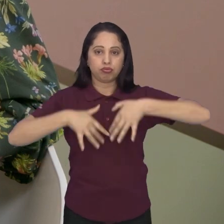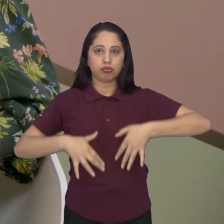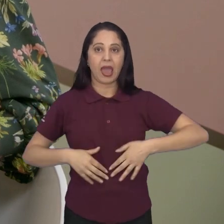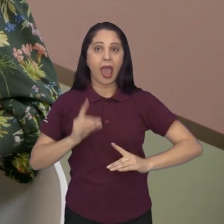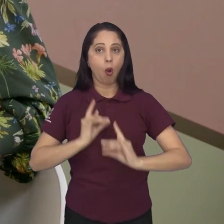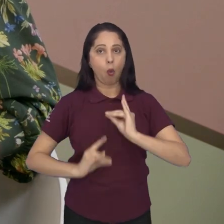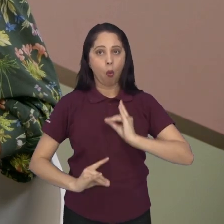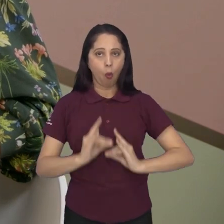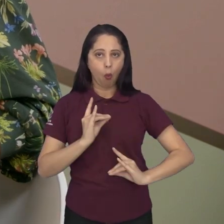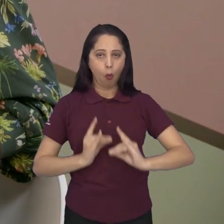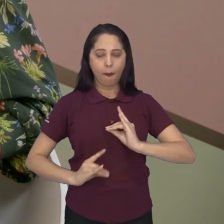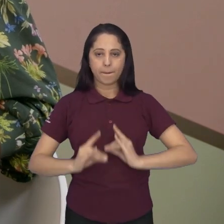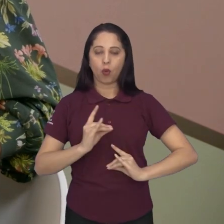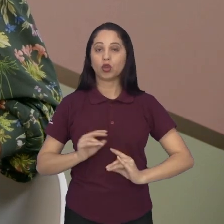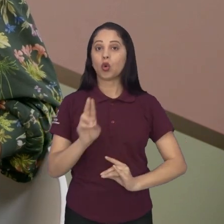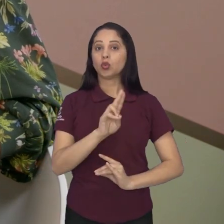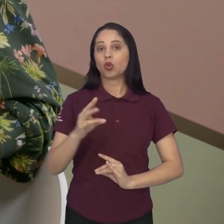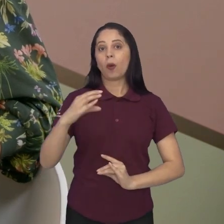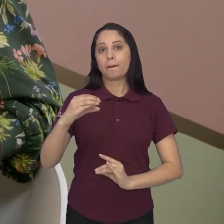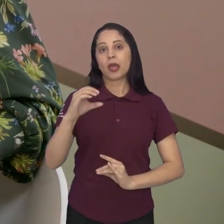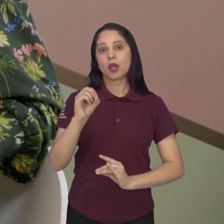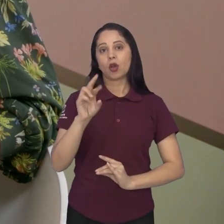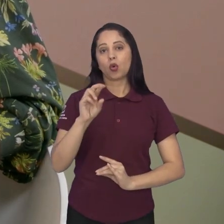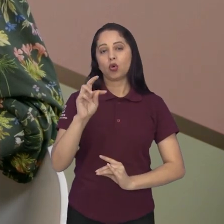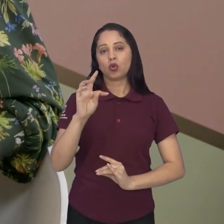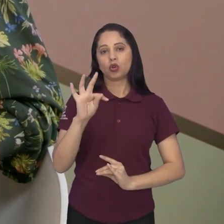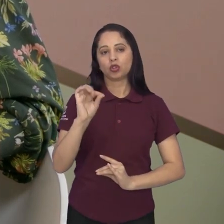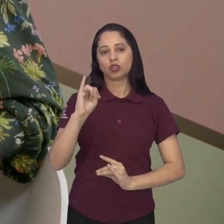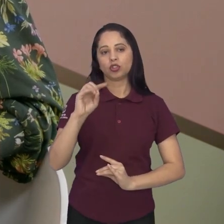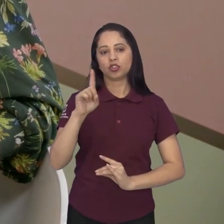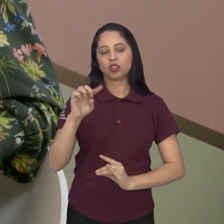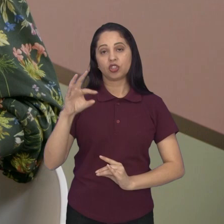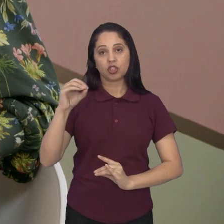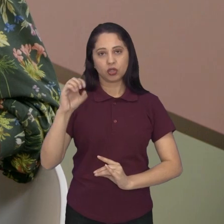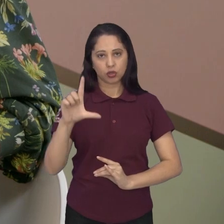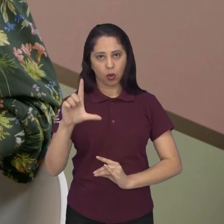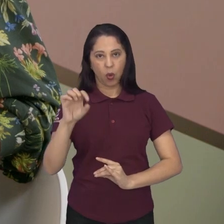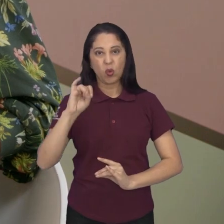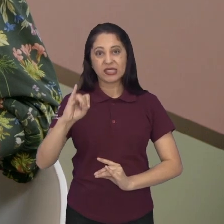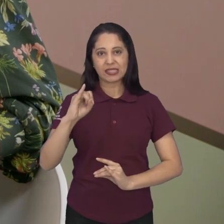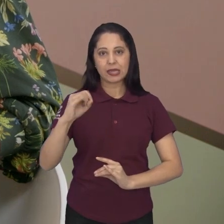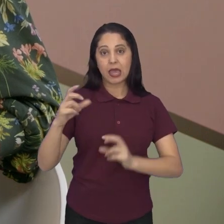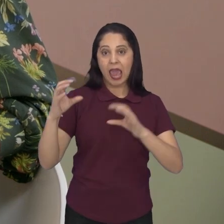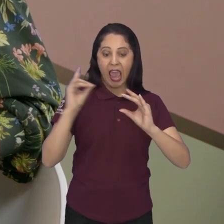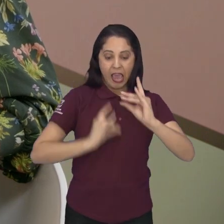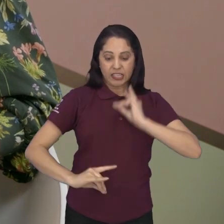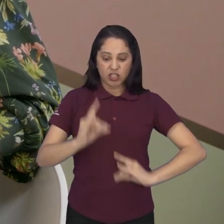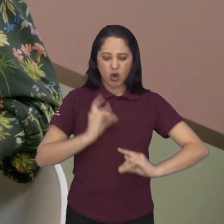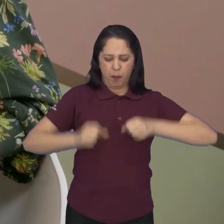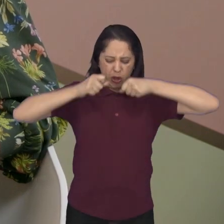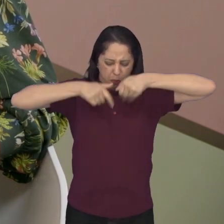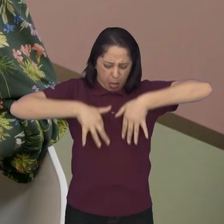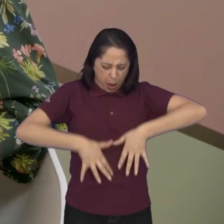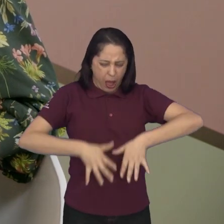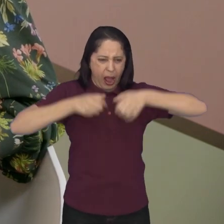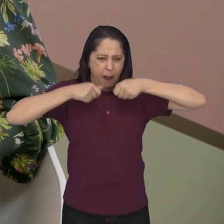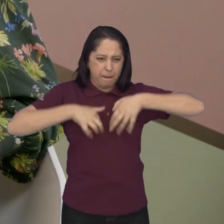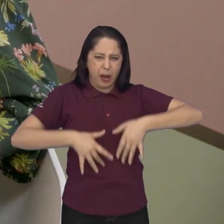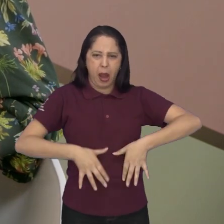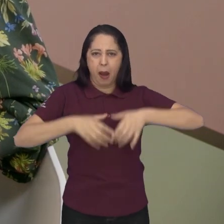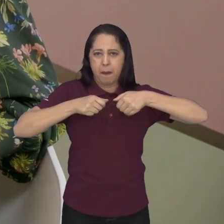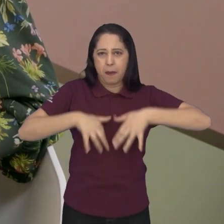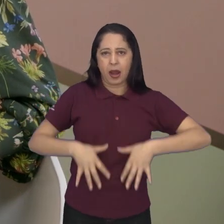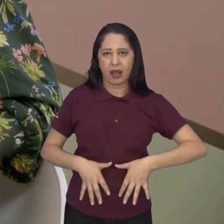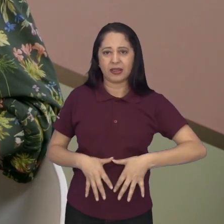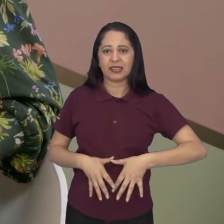cortisol. É um hormônio que a gente tem que ter para sobreviver, mas quando ele é liberado de forma excessiva, né, todos os dias, e